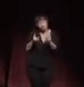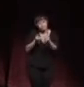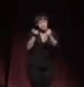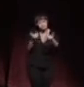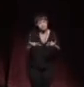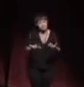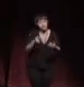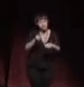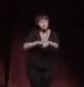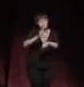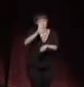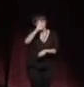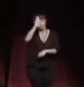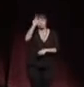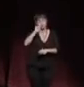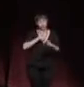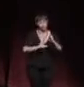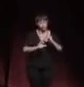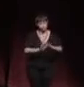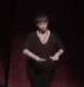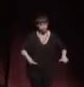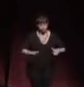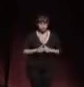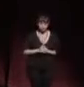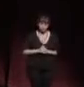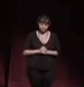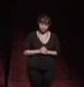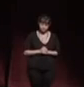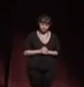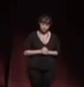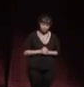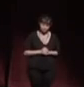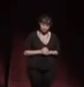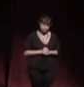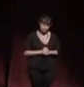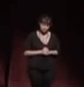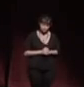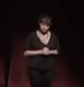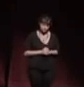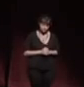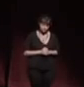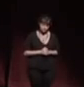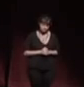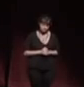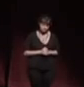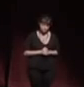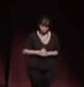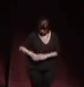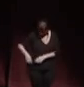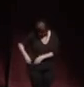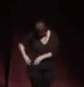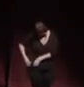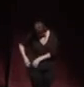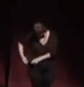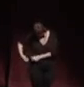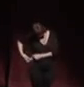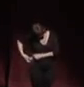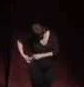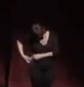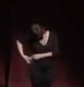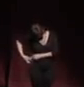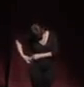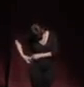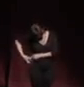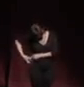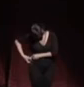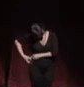Aparece um monte de coisas. Por uma parte, na minha experiência, não sempre tanto simples, que apareçam rapidamente essas lembranças